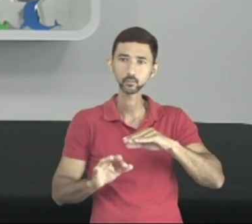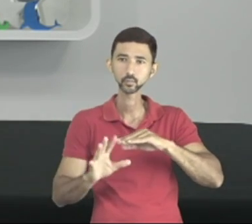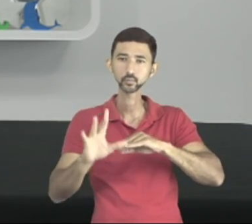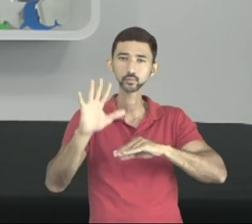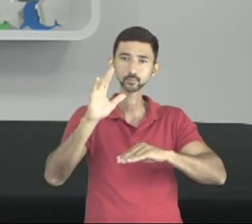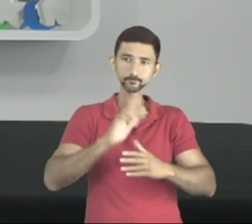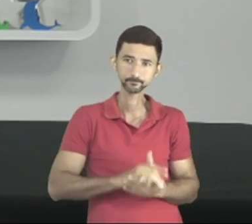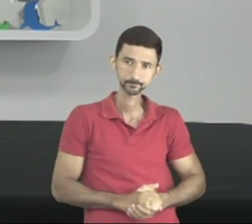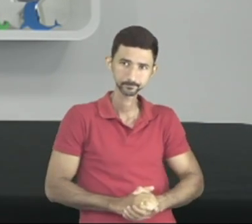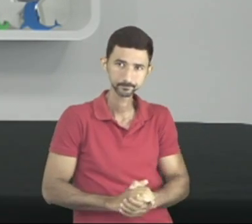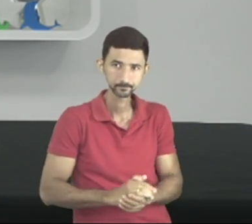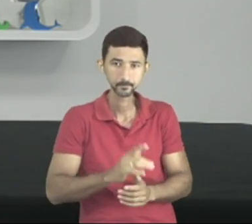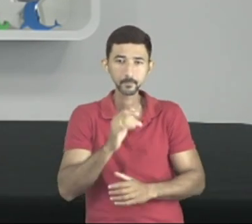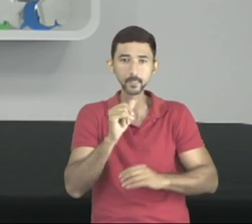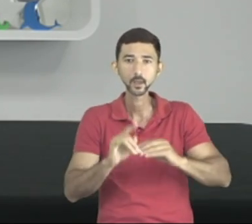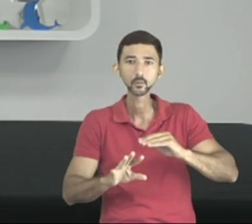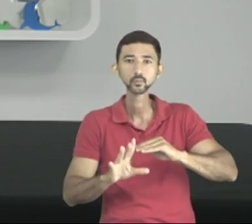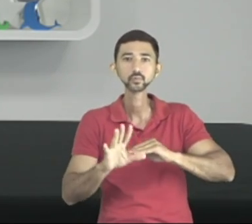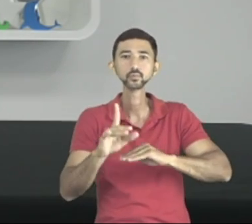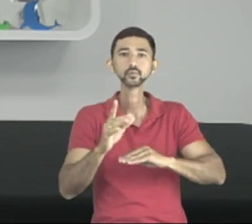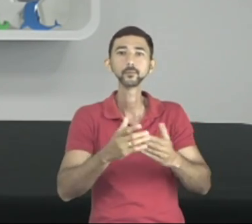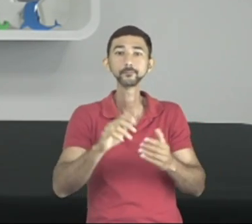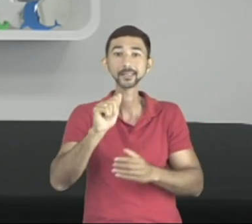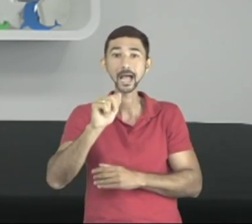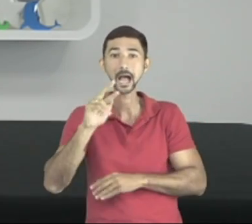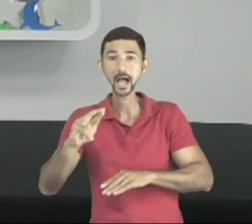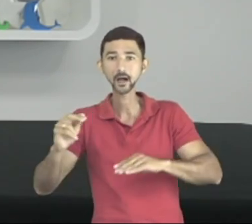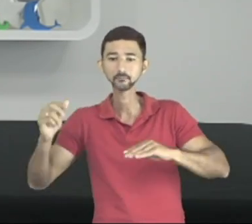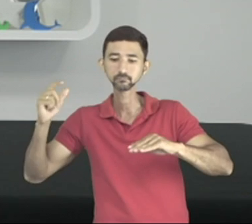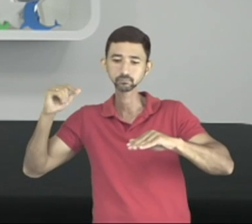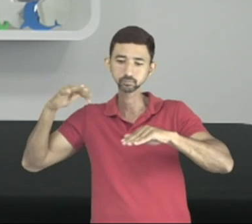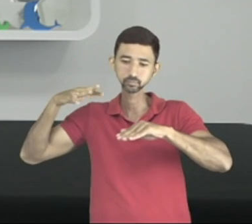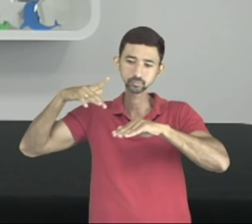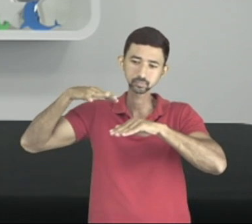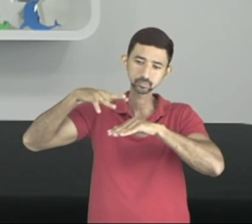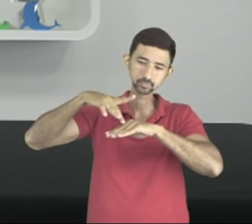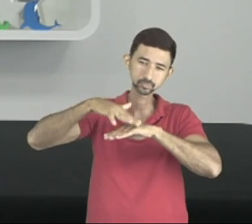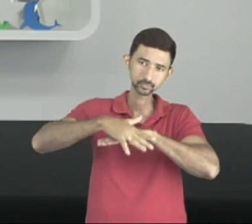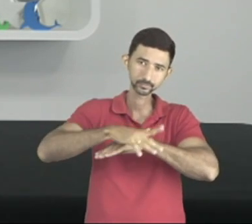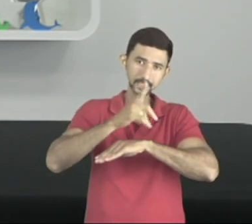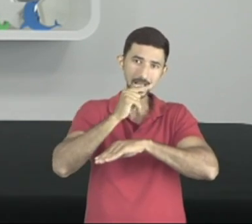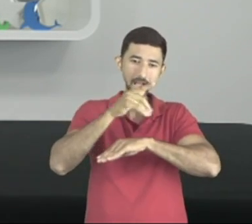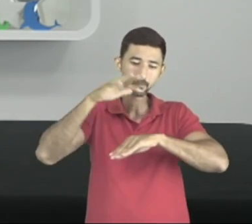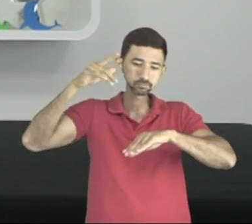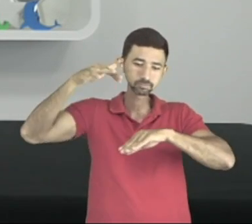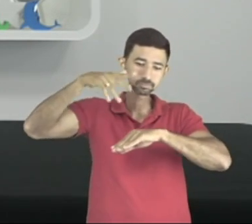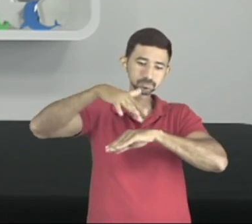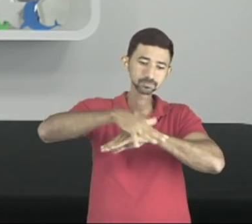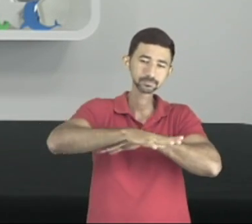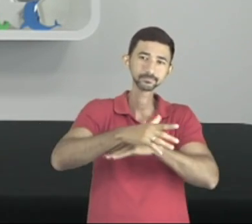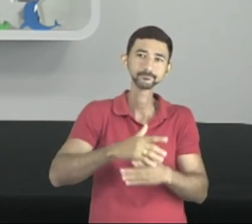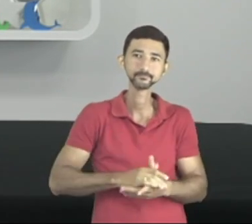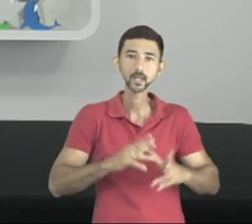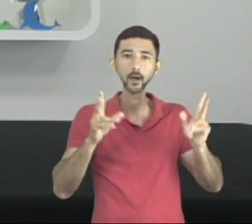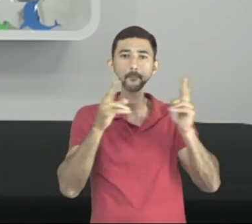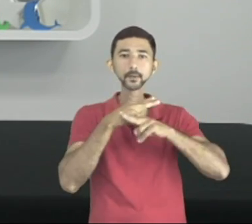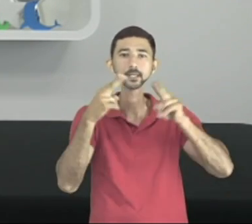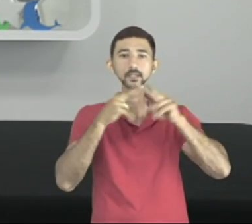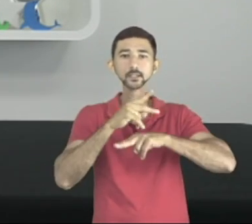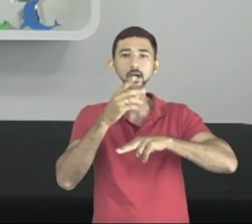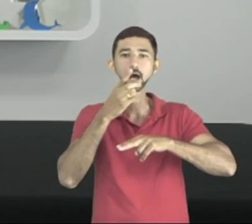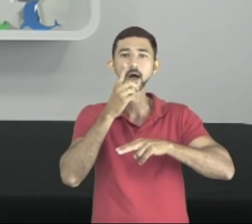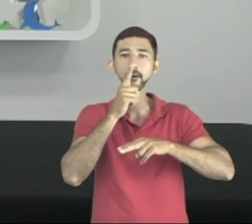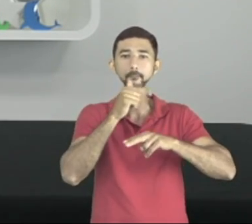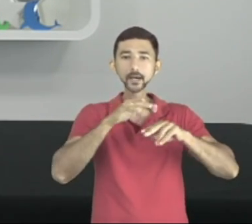ocupado. O que vai ser ocupado? Pelo ar, que vem de onde? Do oceano. Então você tem a brisa